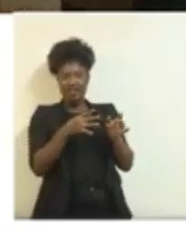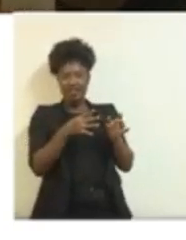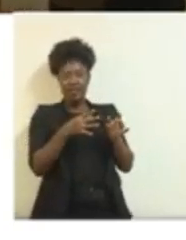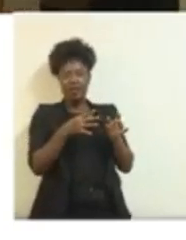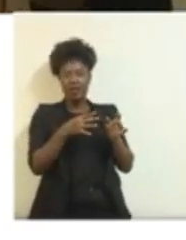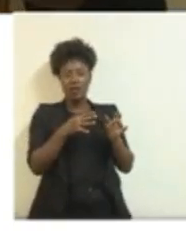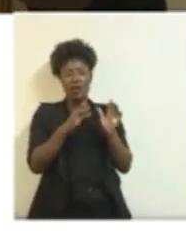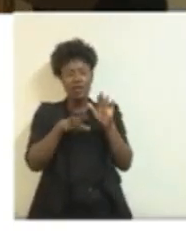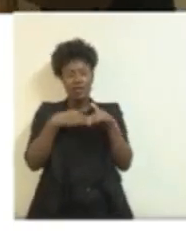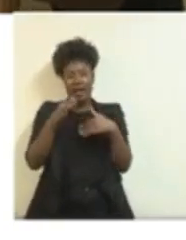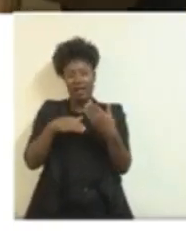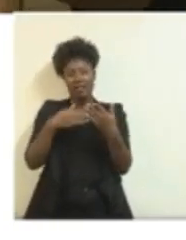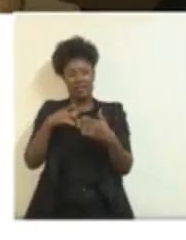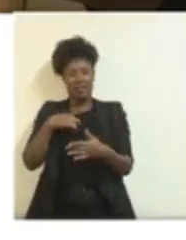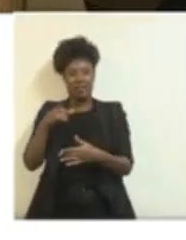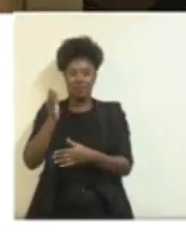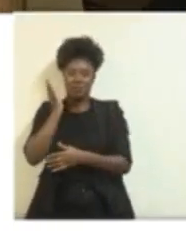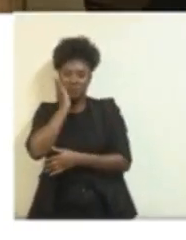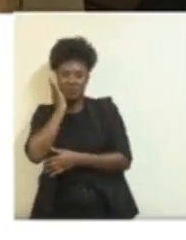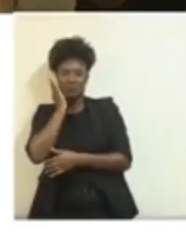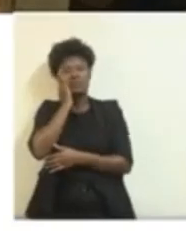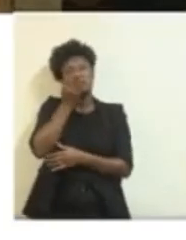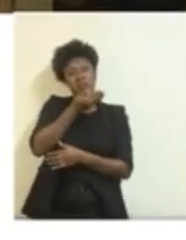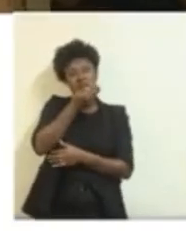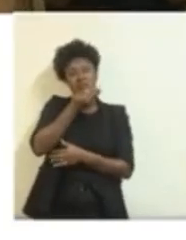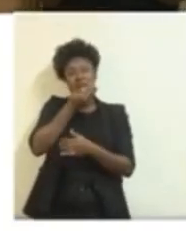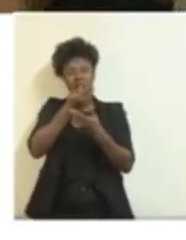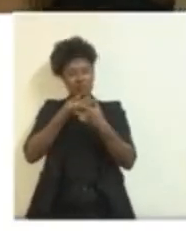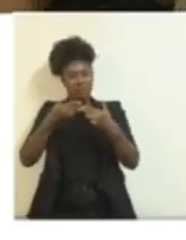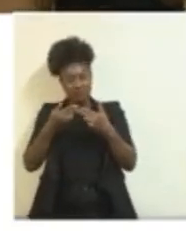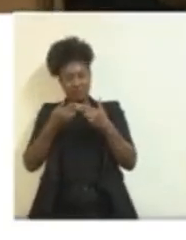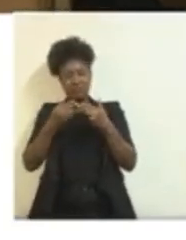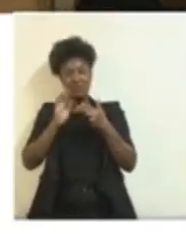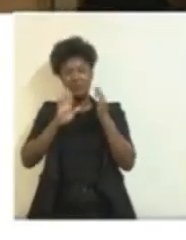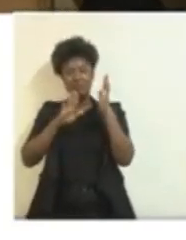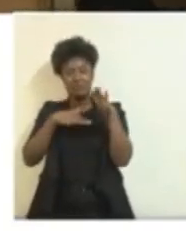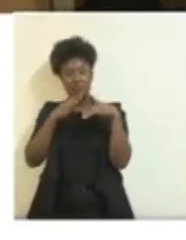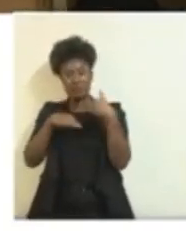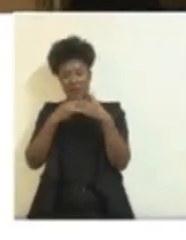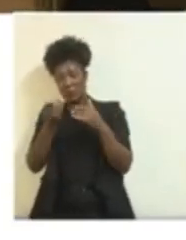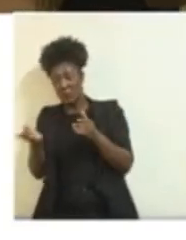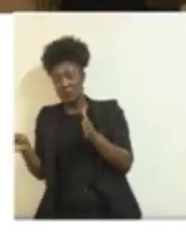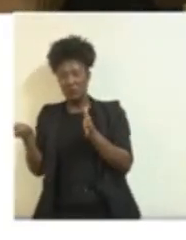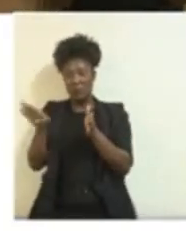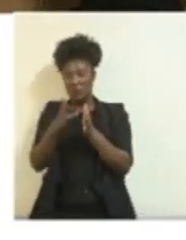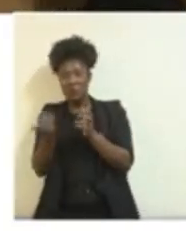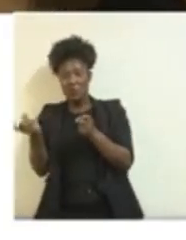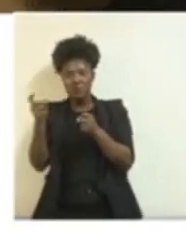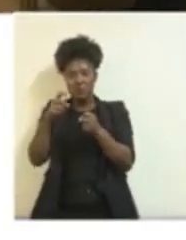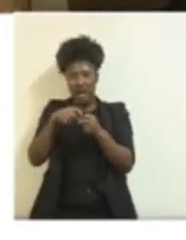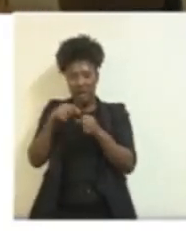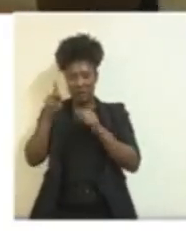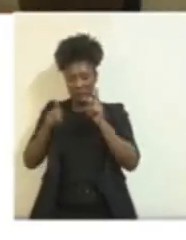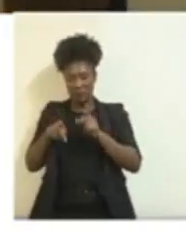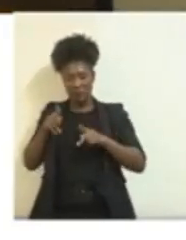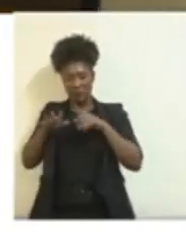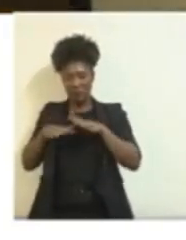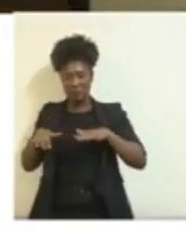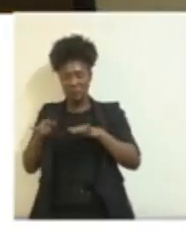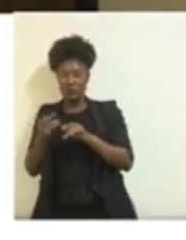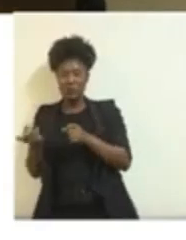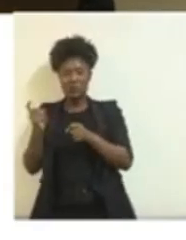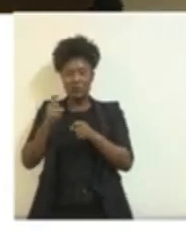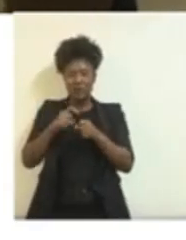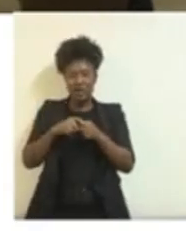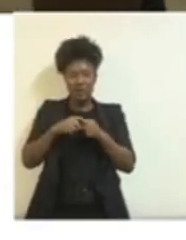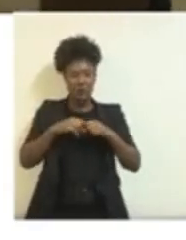retomadas, eram gados alçados, né, gados semi-selvagens que estavam aí habitando os campos, se reproduzindo. Se deram muito